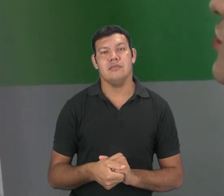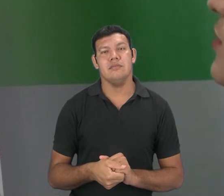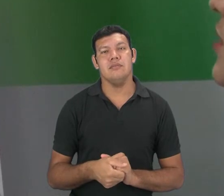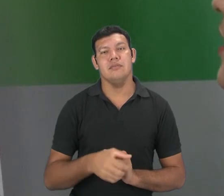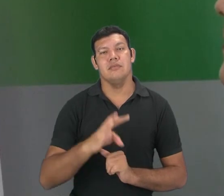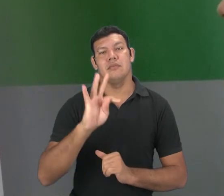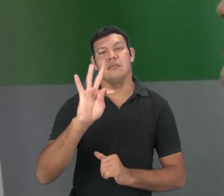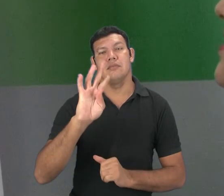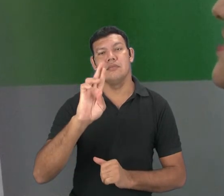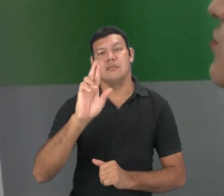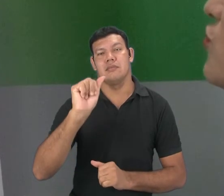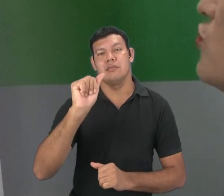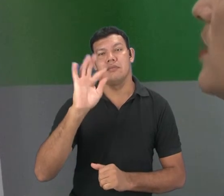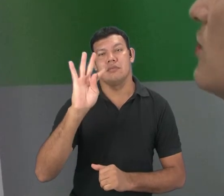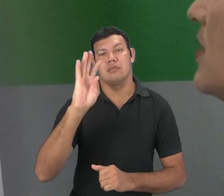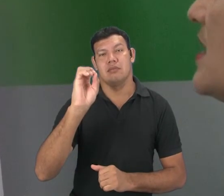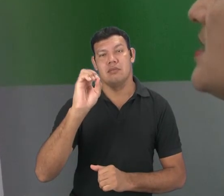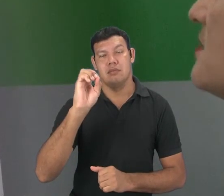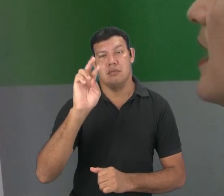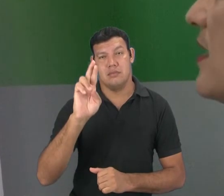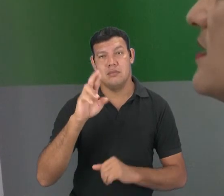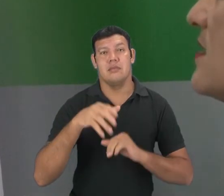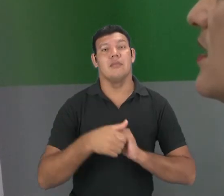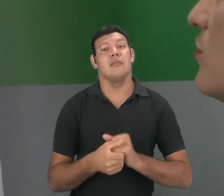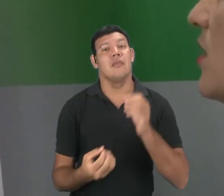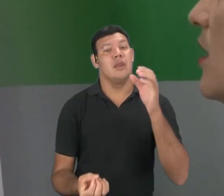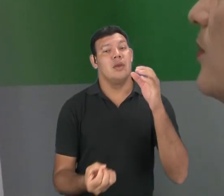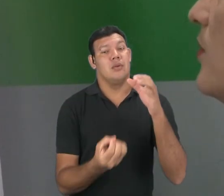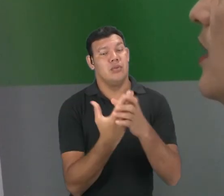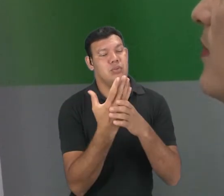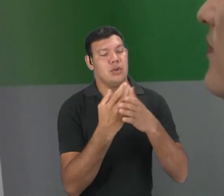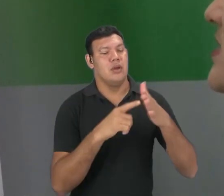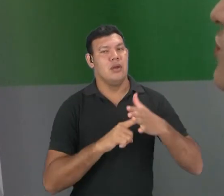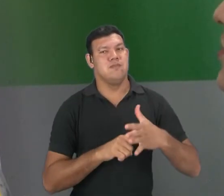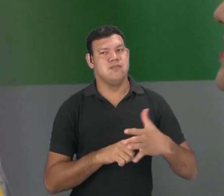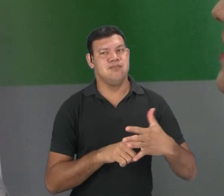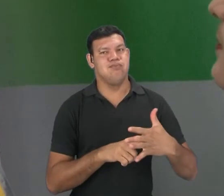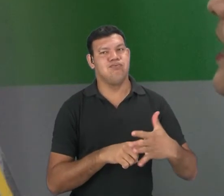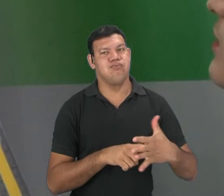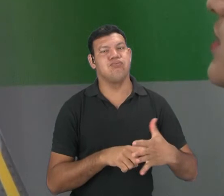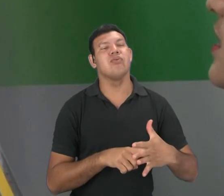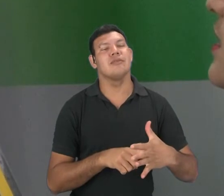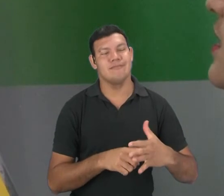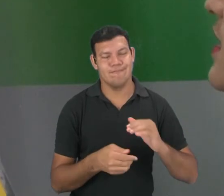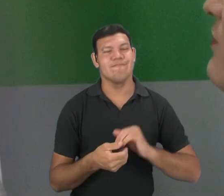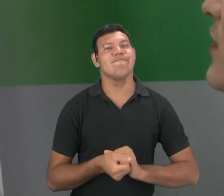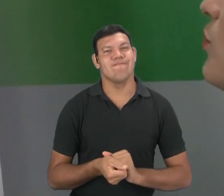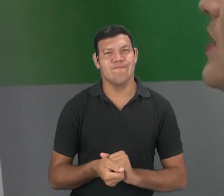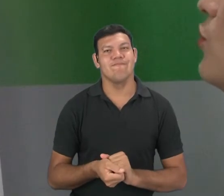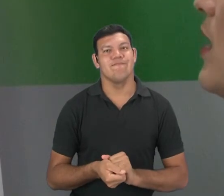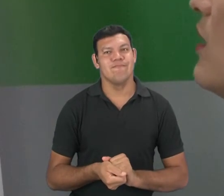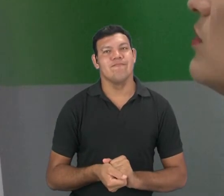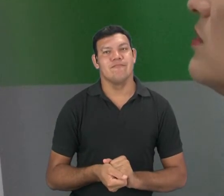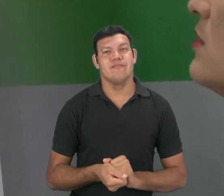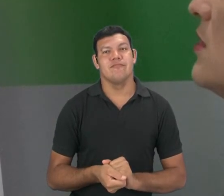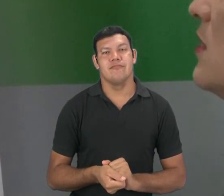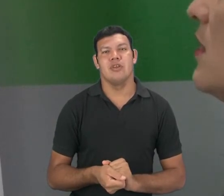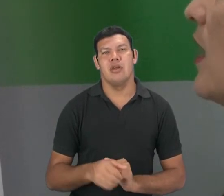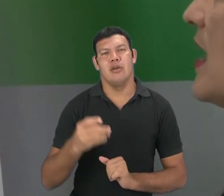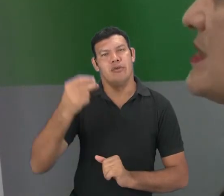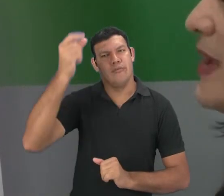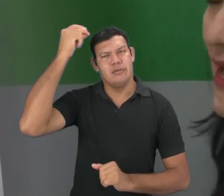tem um trator. Mecanização, o surgimento dessas máquinas aqui no campo para fazer todo esse trabalho, né, que é feito